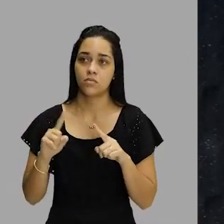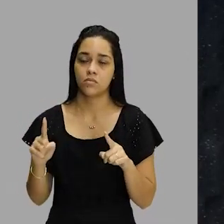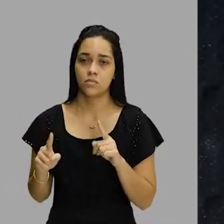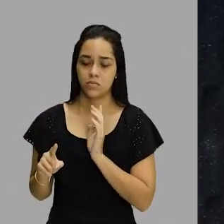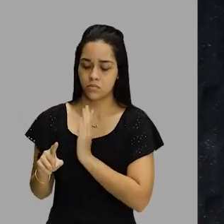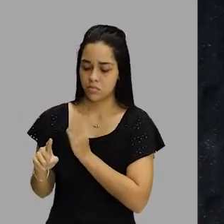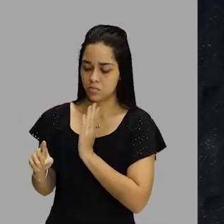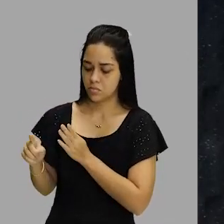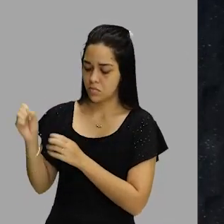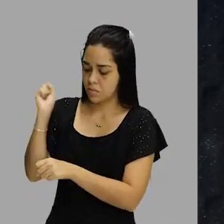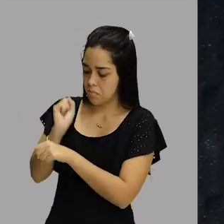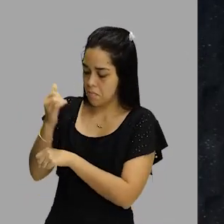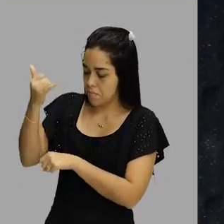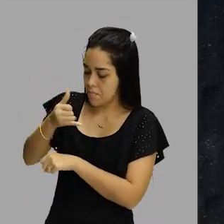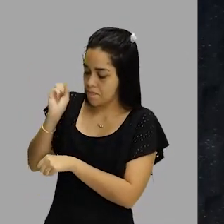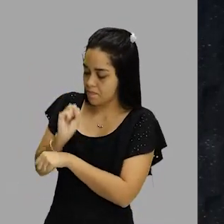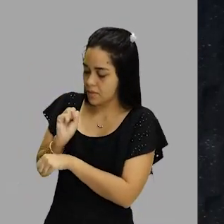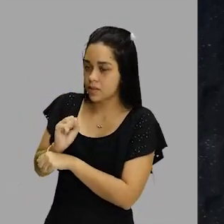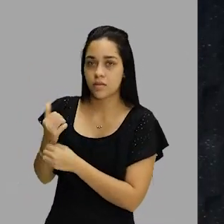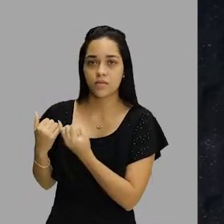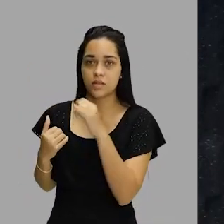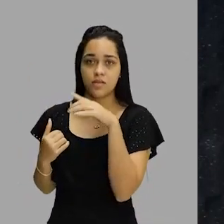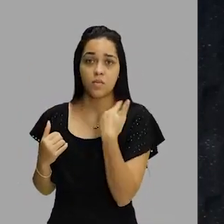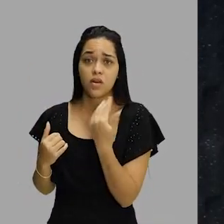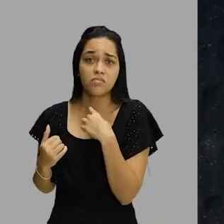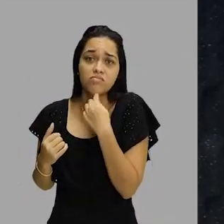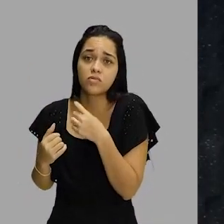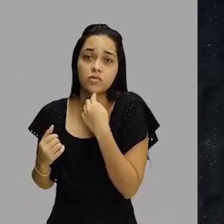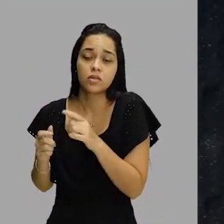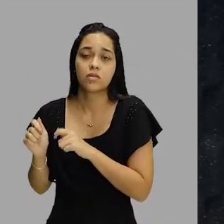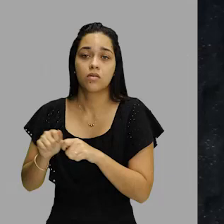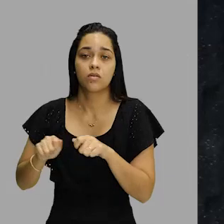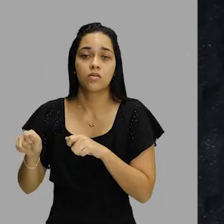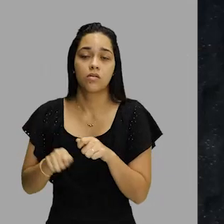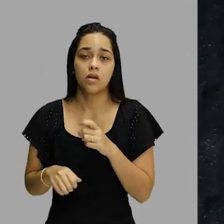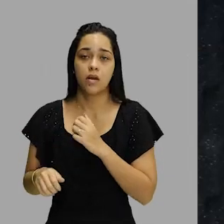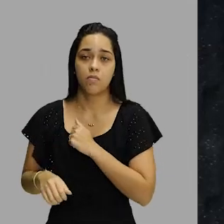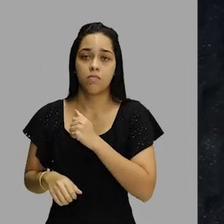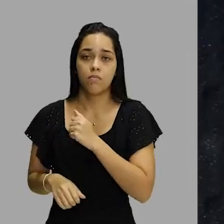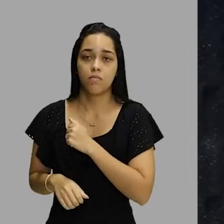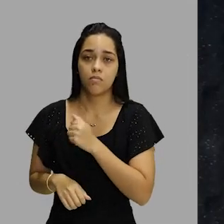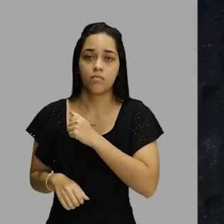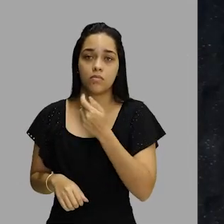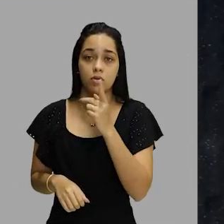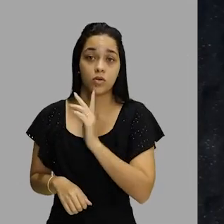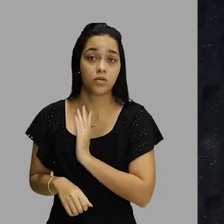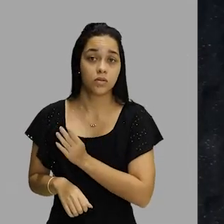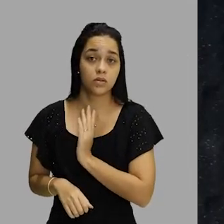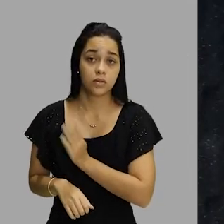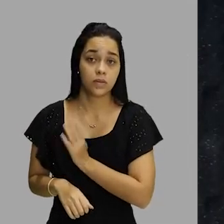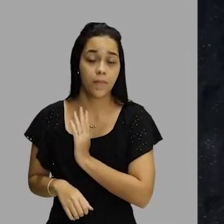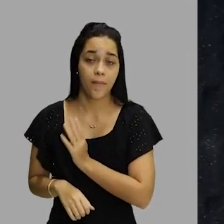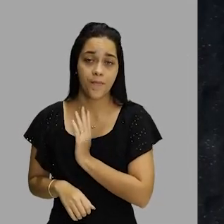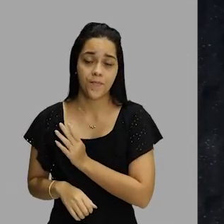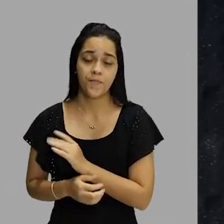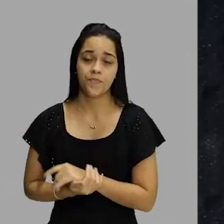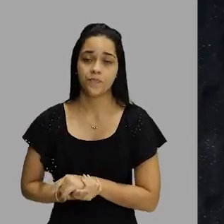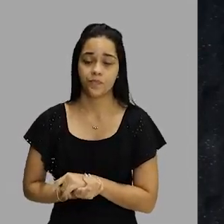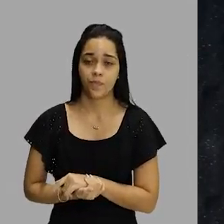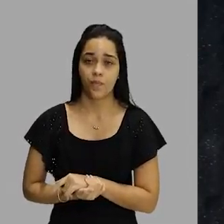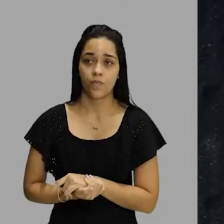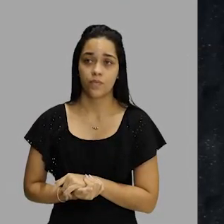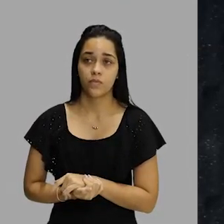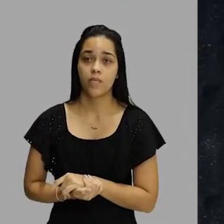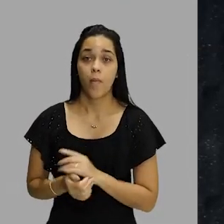de bater. Você não vai falar assim, porque senão você vai morrer, né? Você não consegue controlar o batimento do tecido muscular estriado cardíaco.